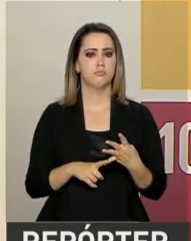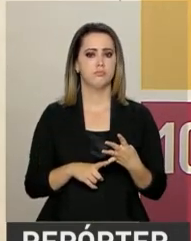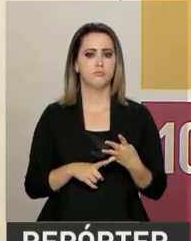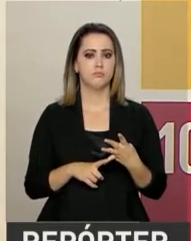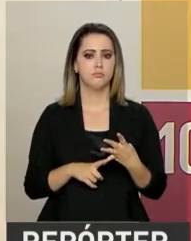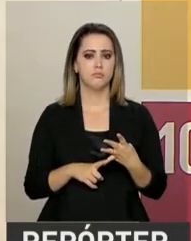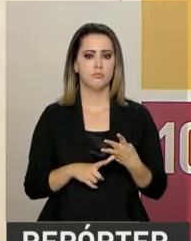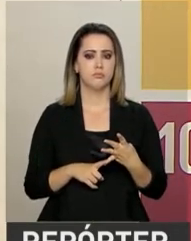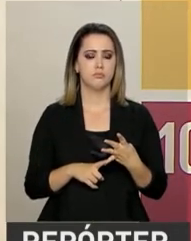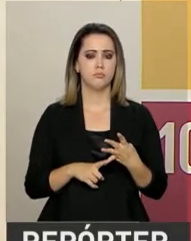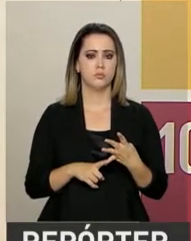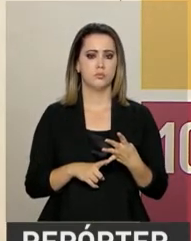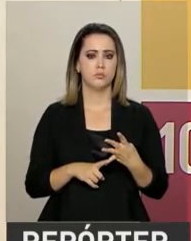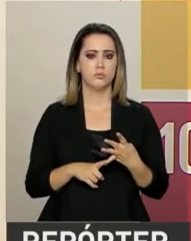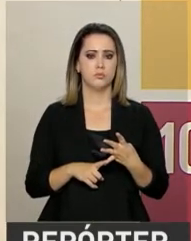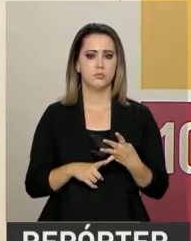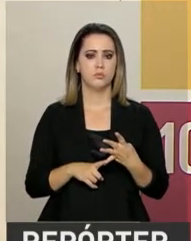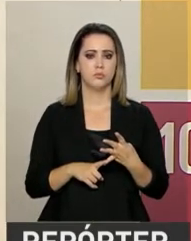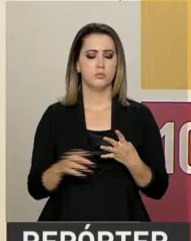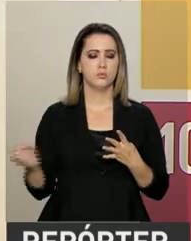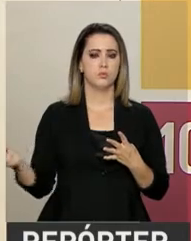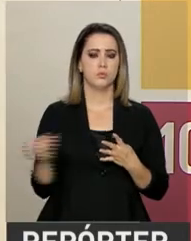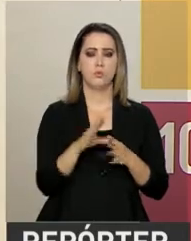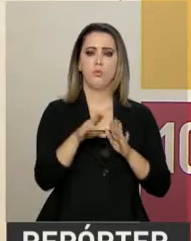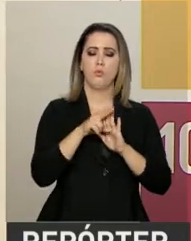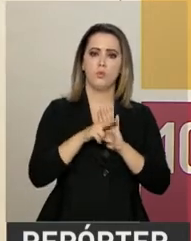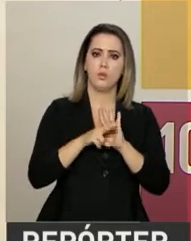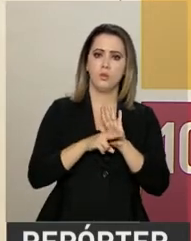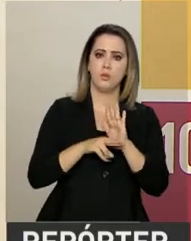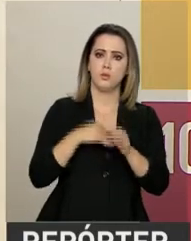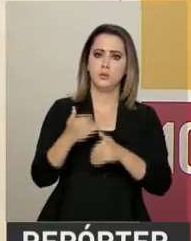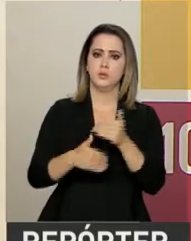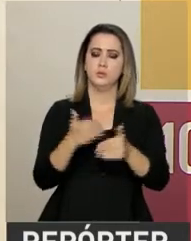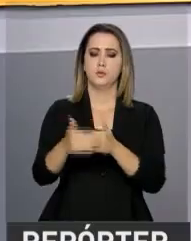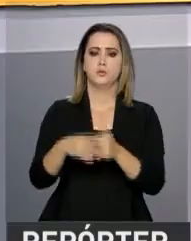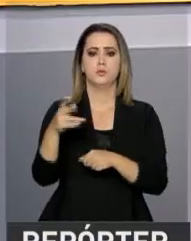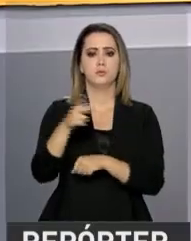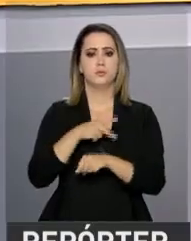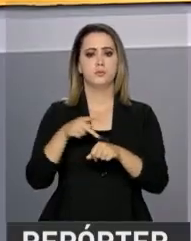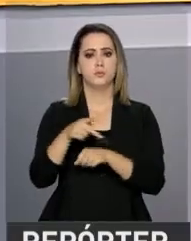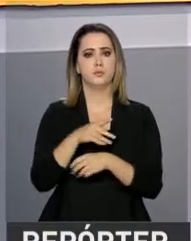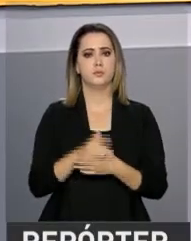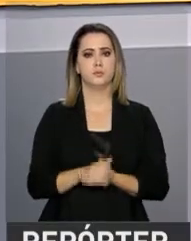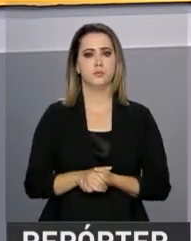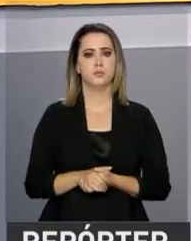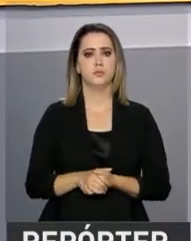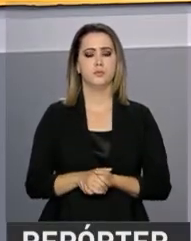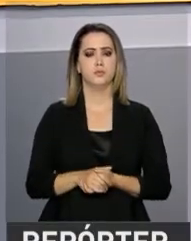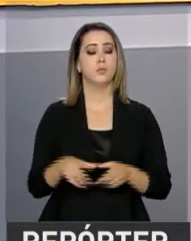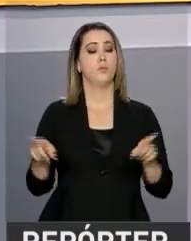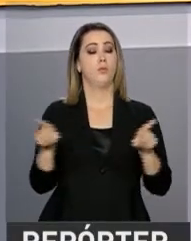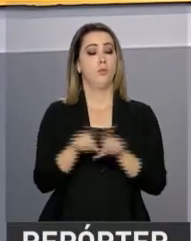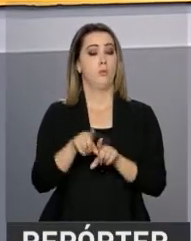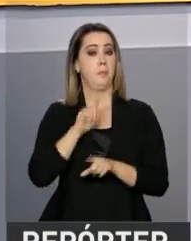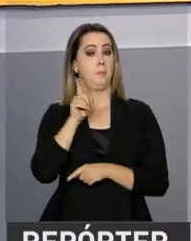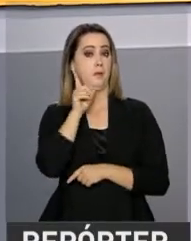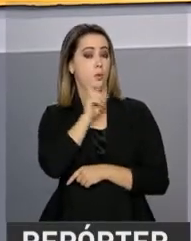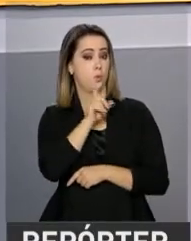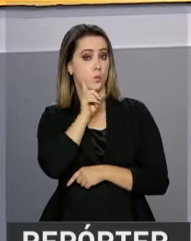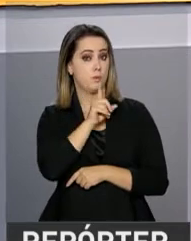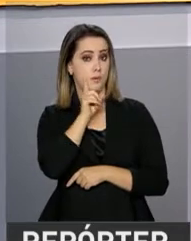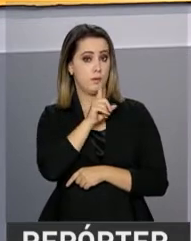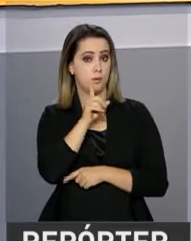diria conformar estabelecer um novo modelo de desenvolvimento do país também nos estados unidos na capital